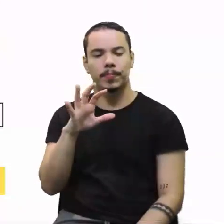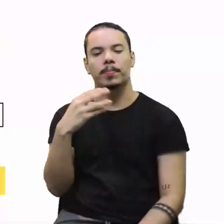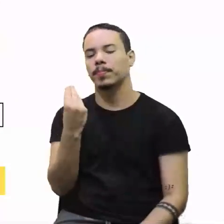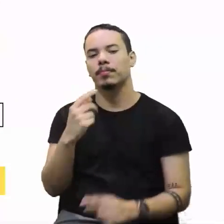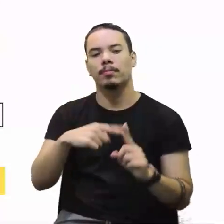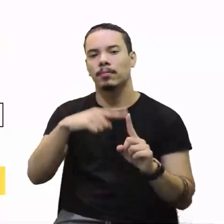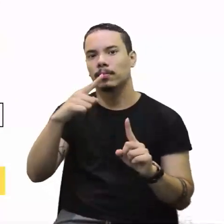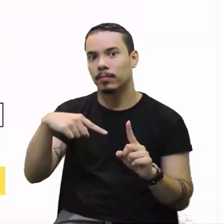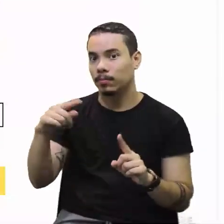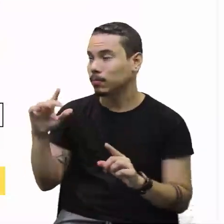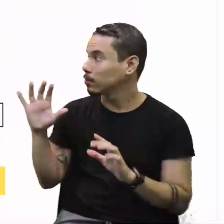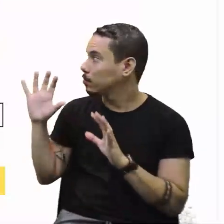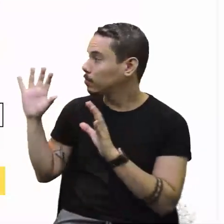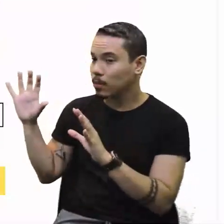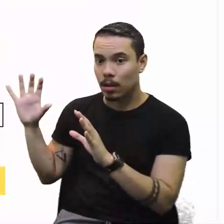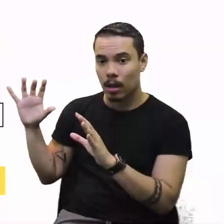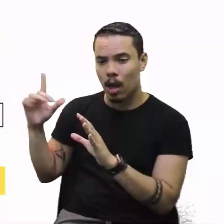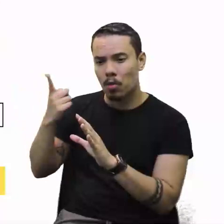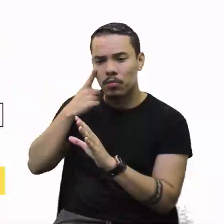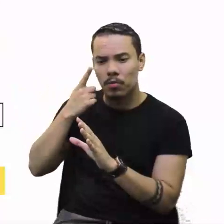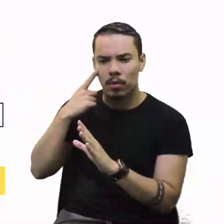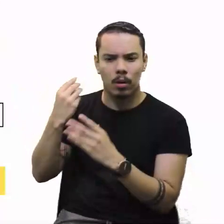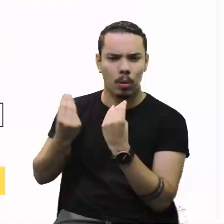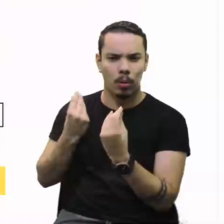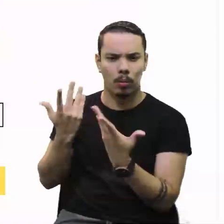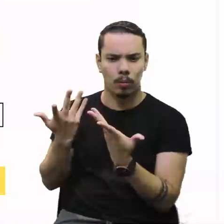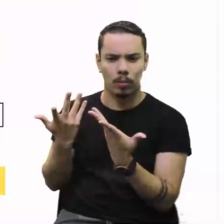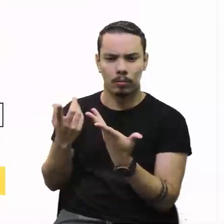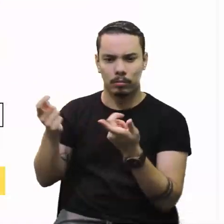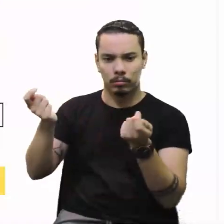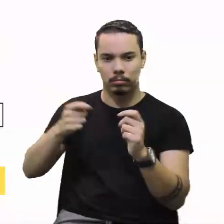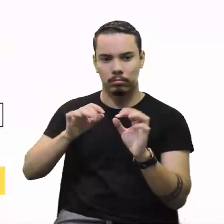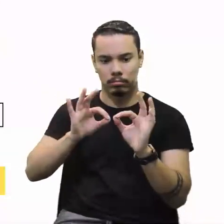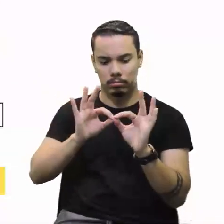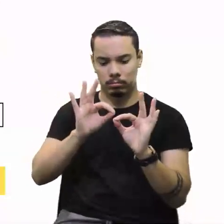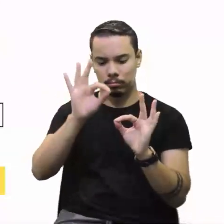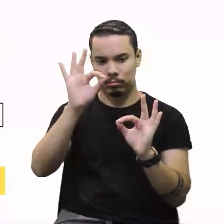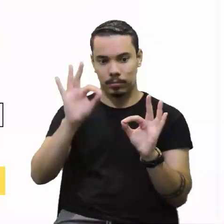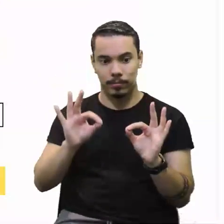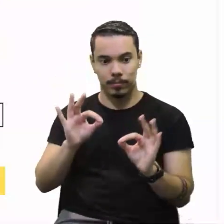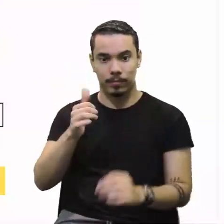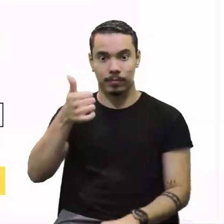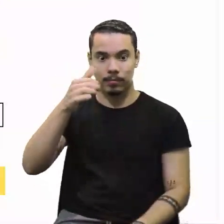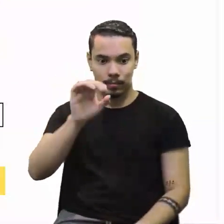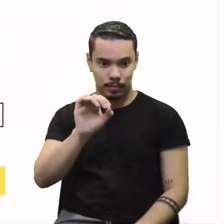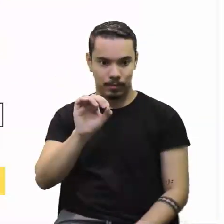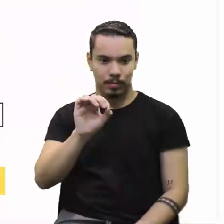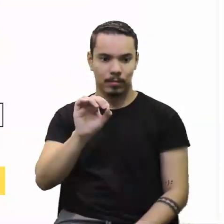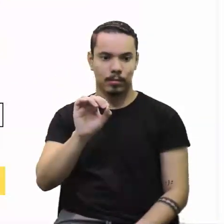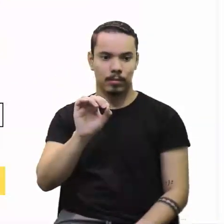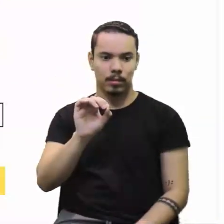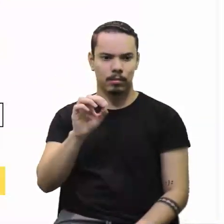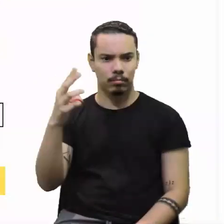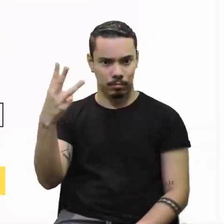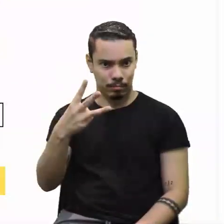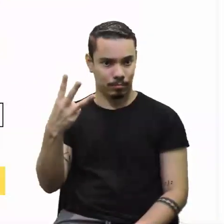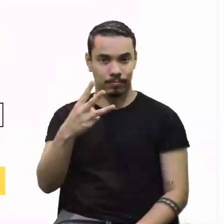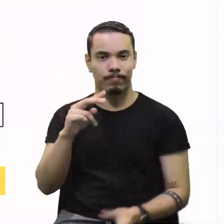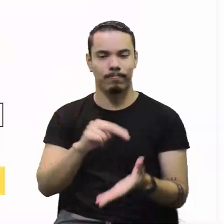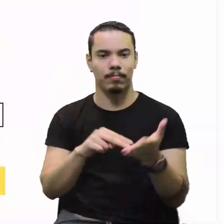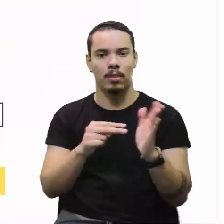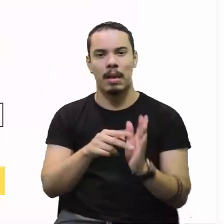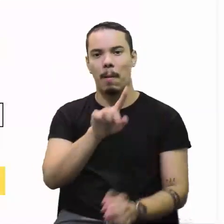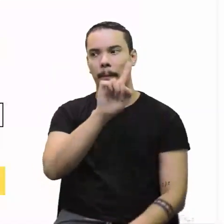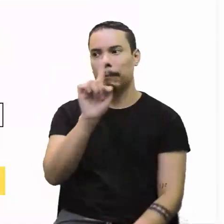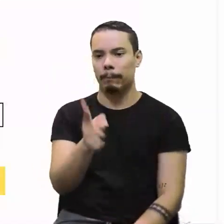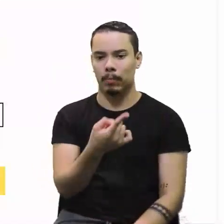de onda, o tamanho, na verdade, nós temos aqui um comprimento de onda de 10 a terceira. 10 a terceira é 1000, né? Então